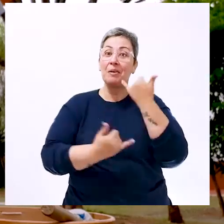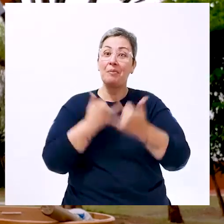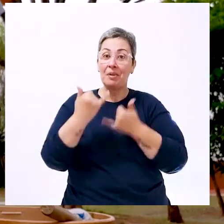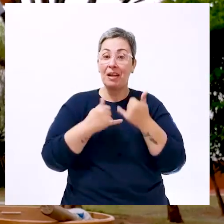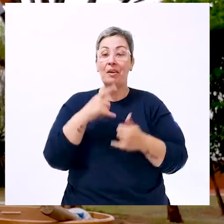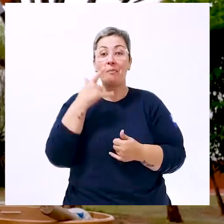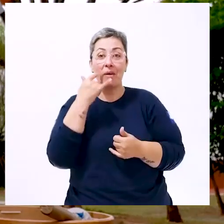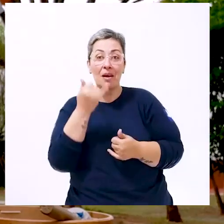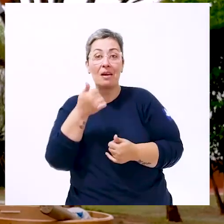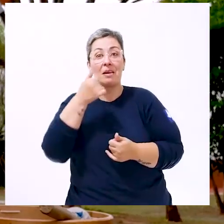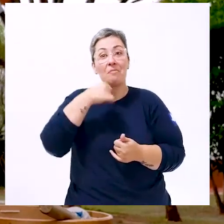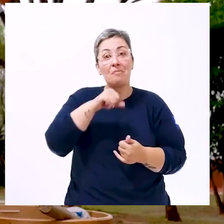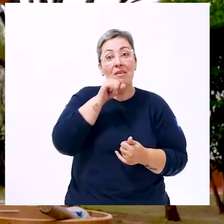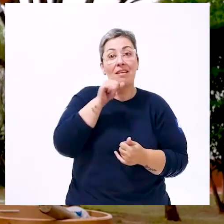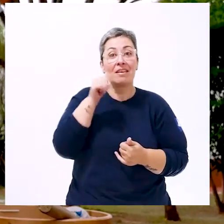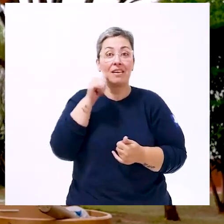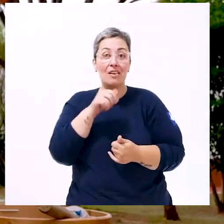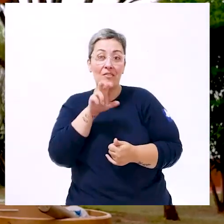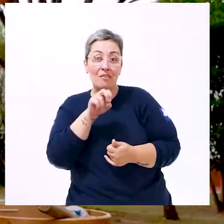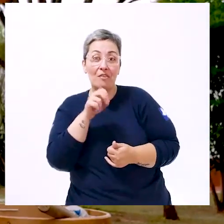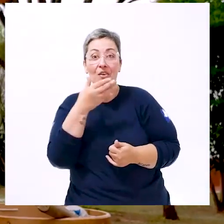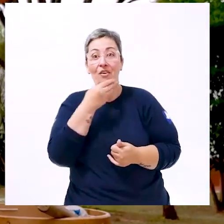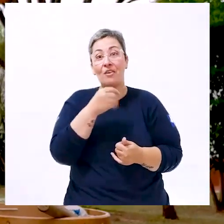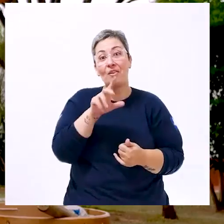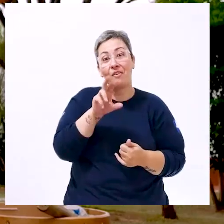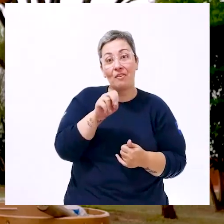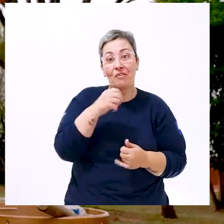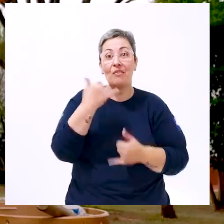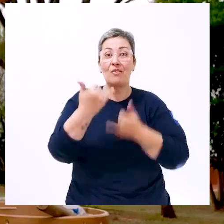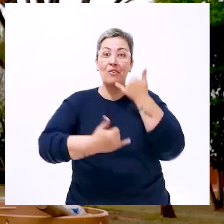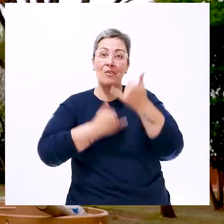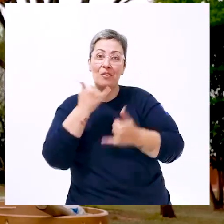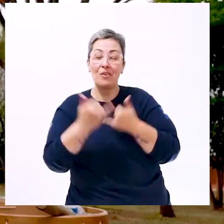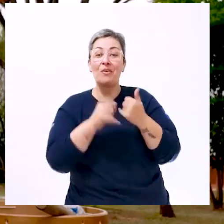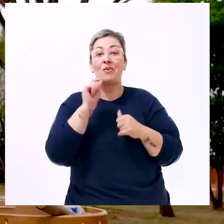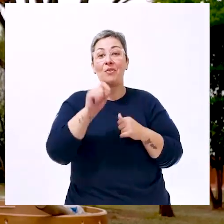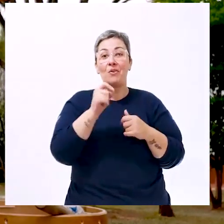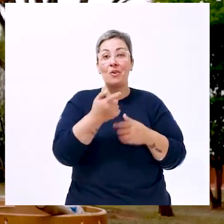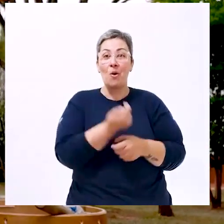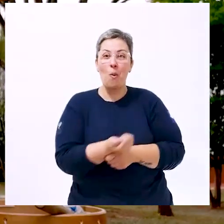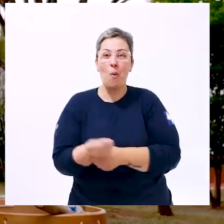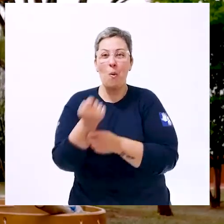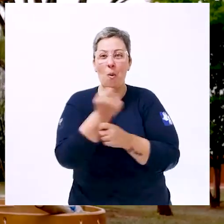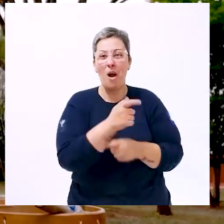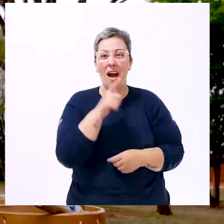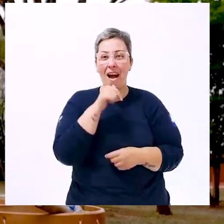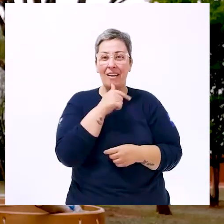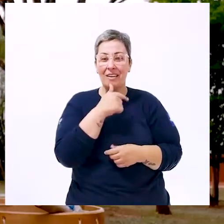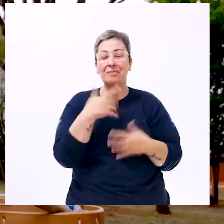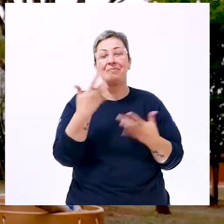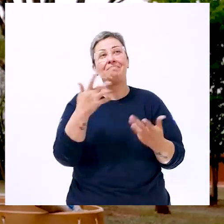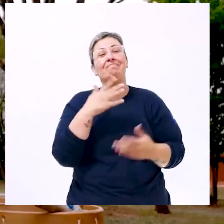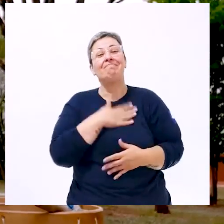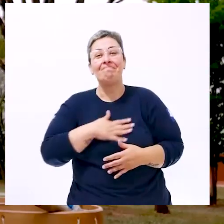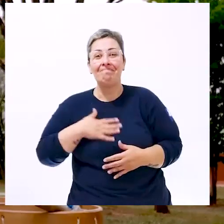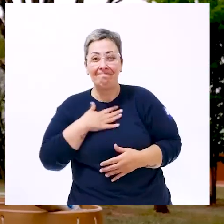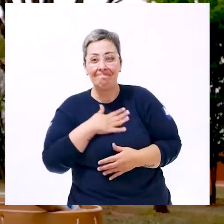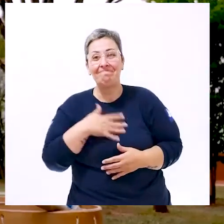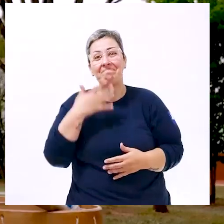quando elas brincavam com seus pais, com seus avós, brincando com banho de